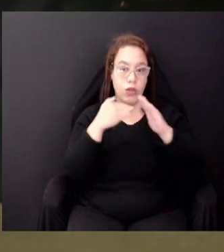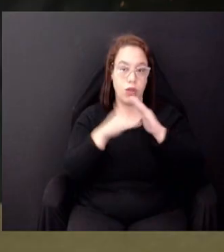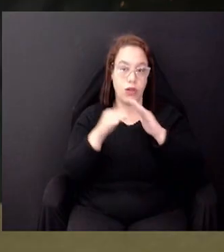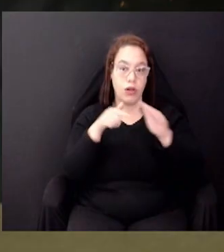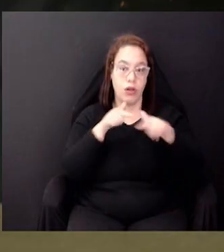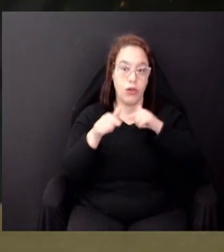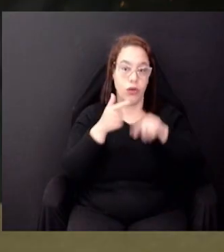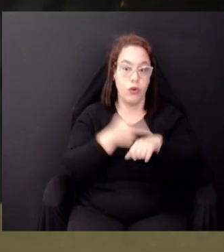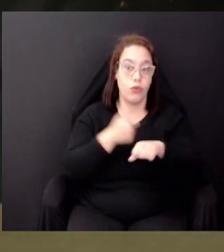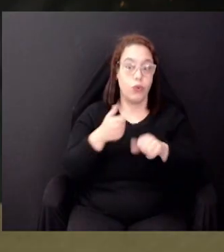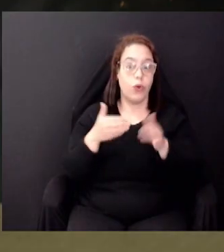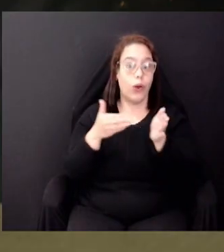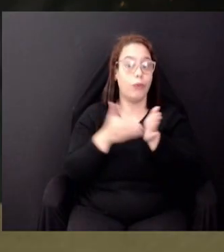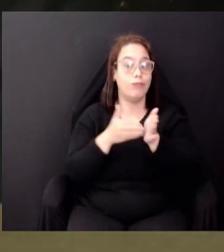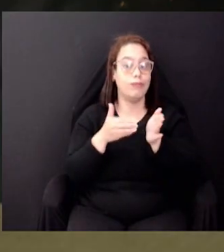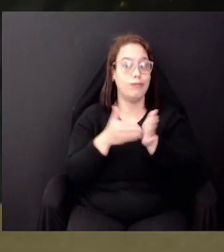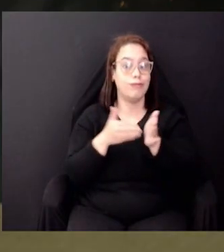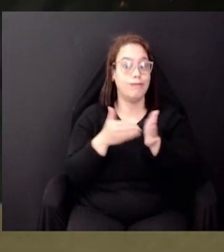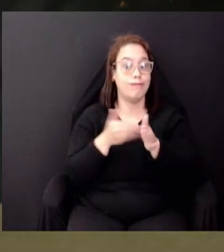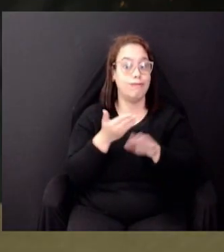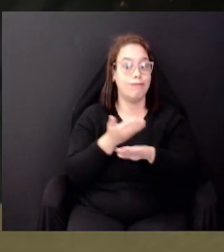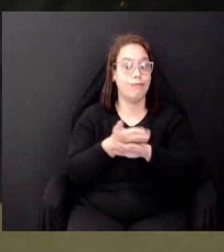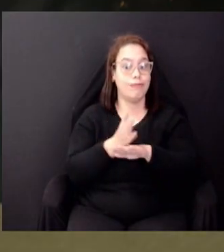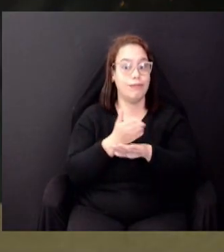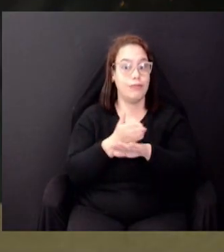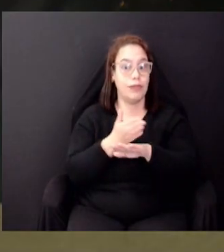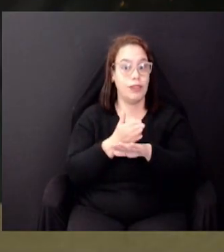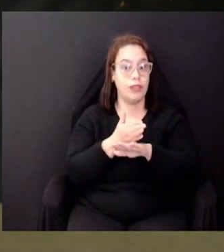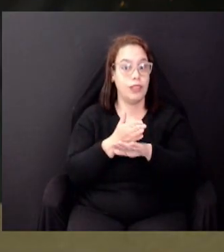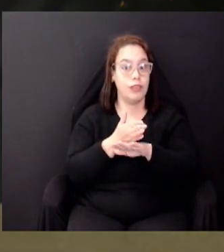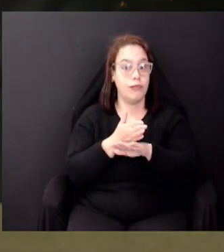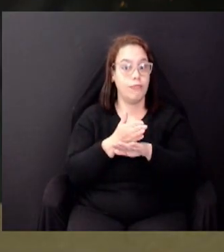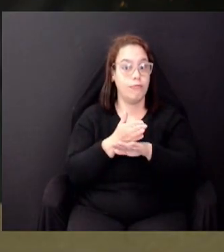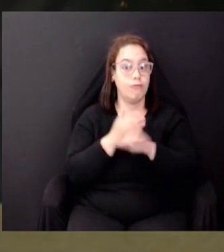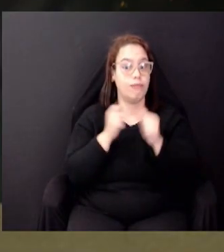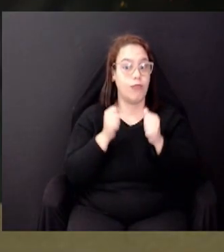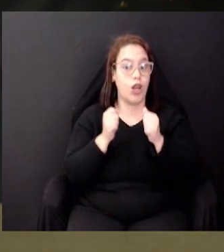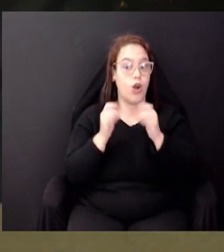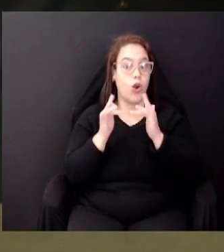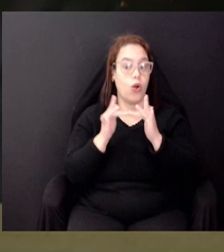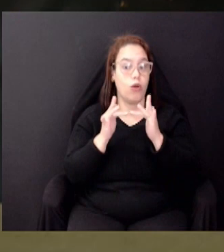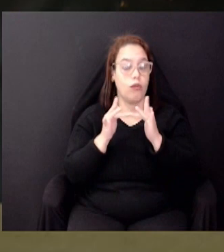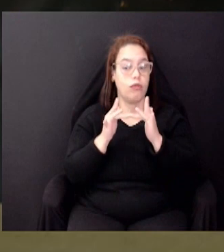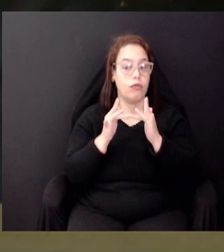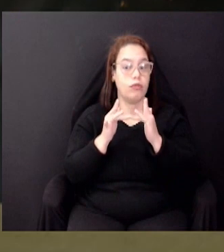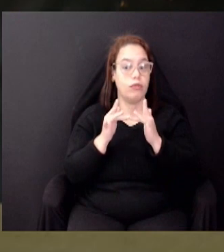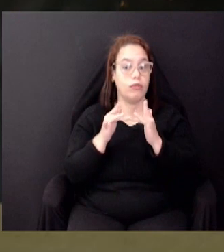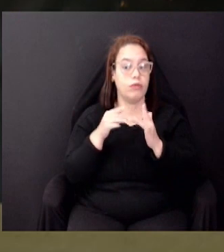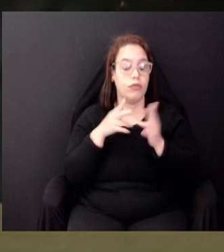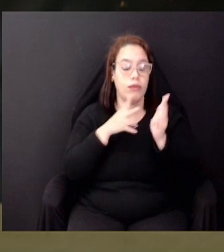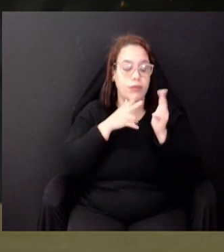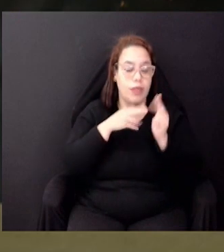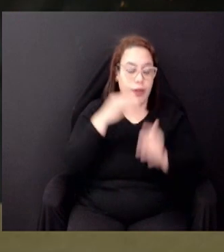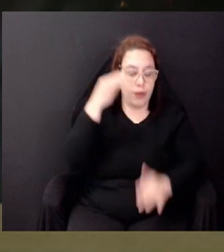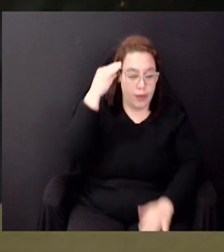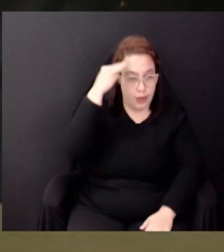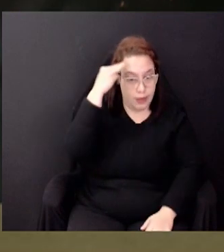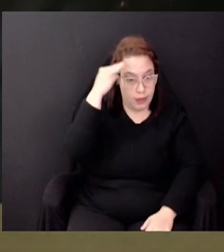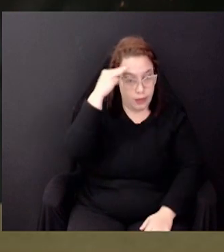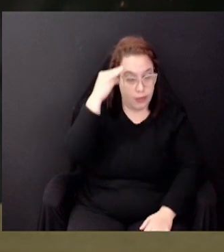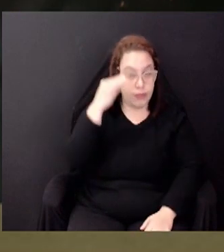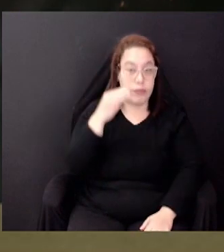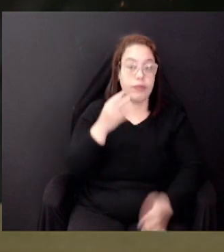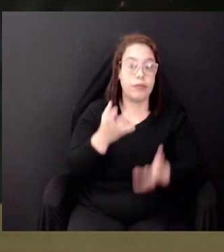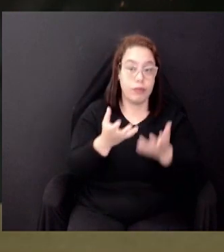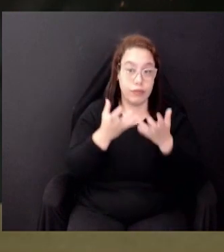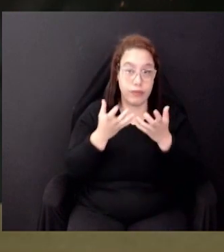limite prático? Qual o limite prático posso combinar para preservar meu descanso mental? Ah, tá. Então você quer saber,